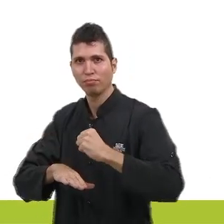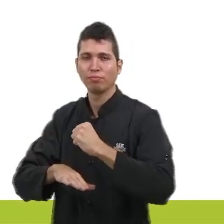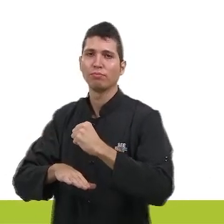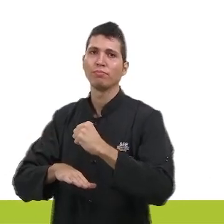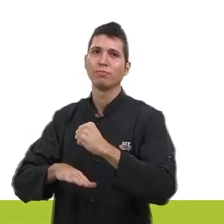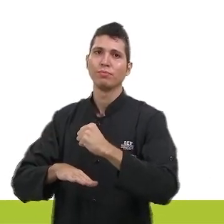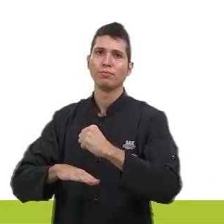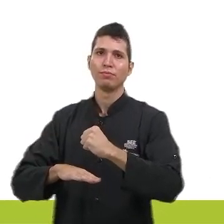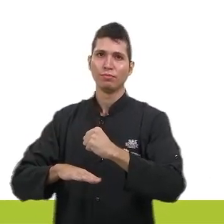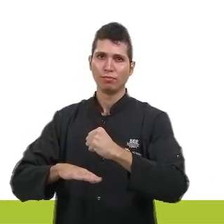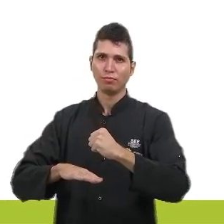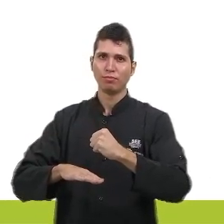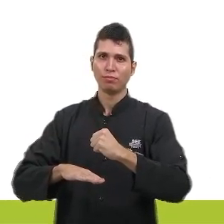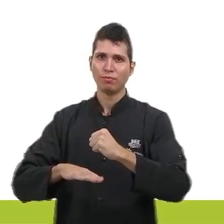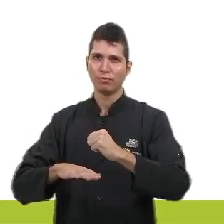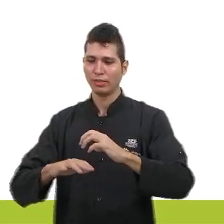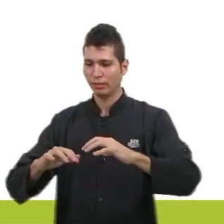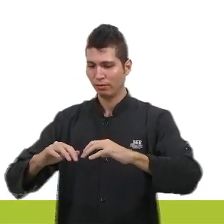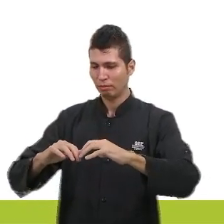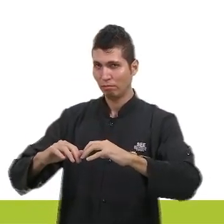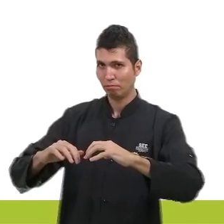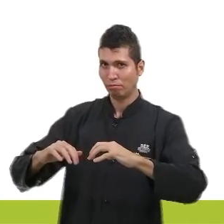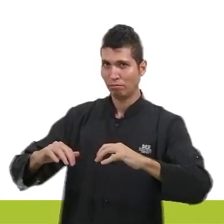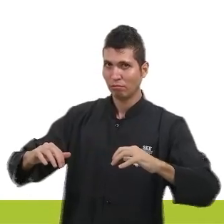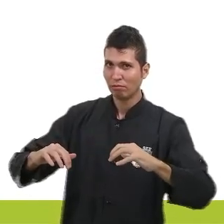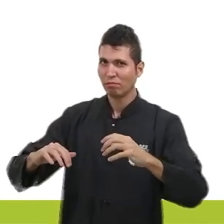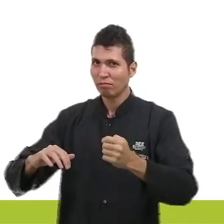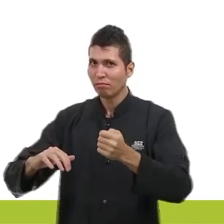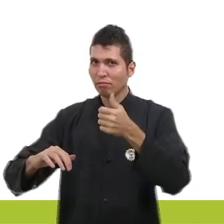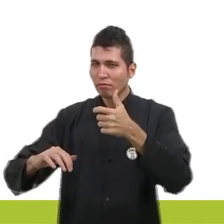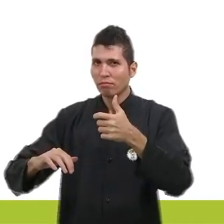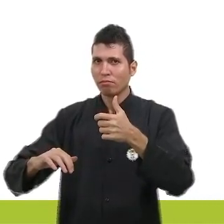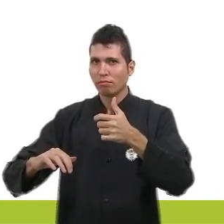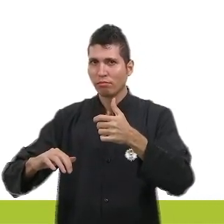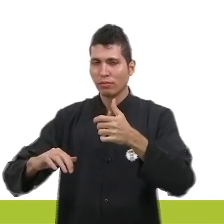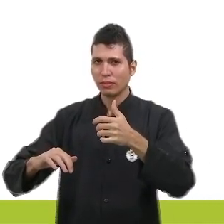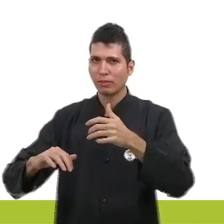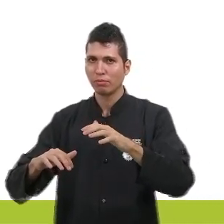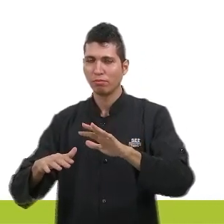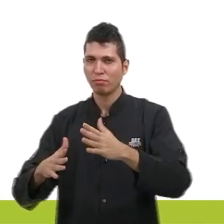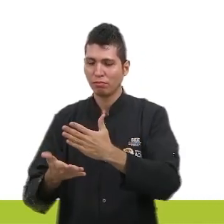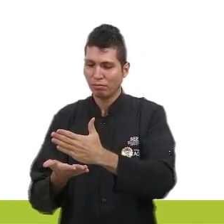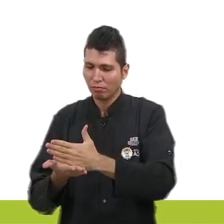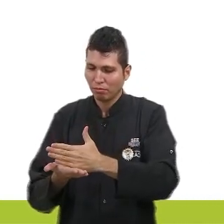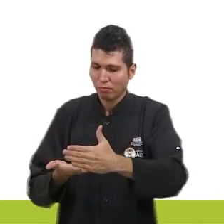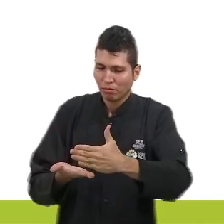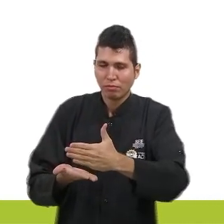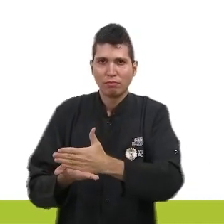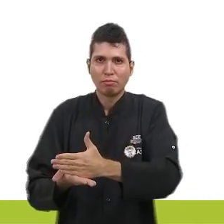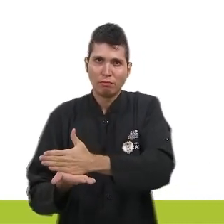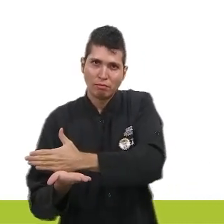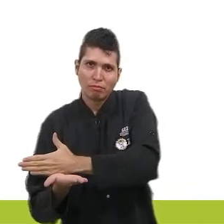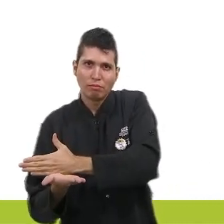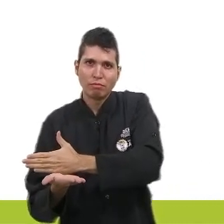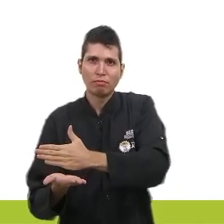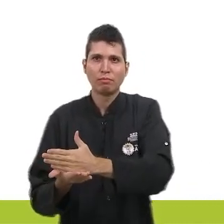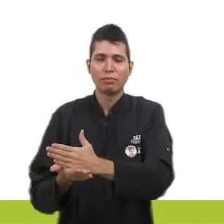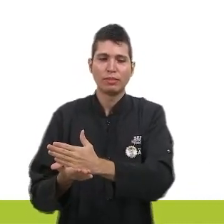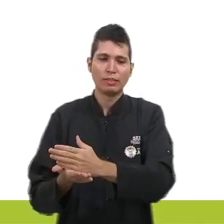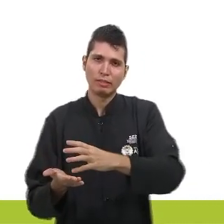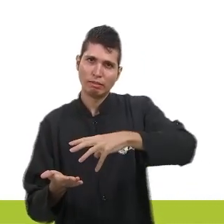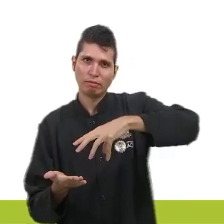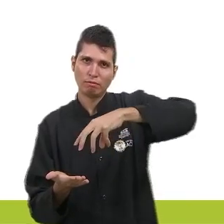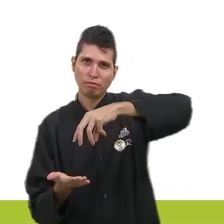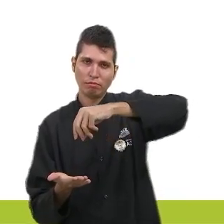ou menos aí uma divisão meio a meio, né? E esses povos aqui, né, Castela, Aragão,